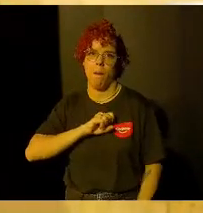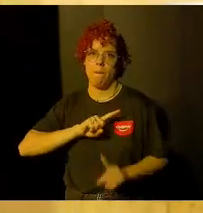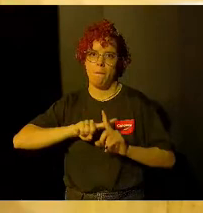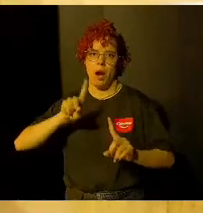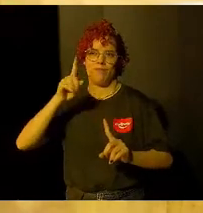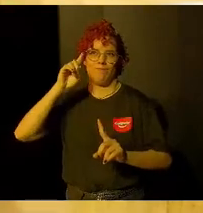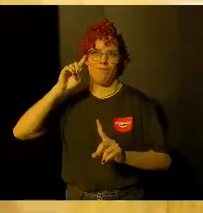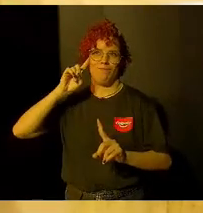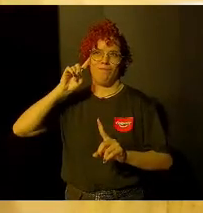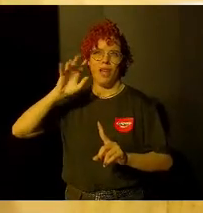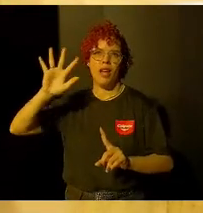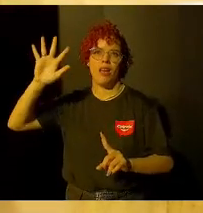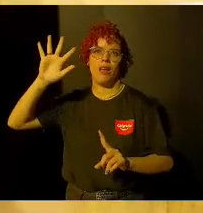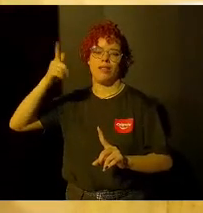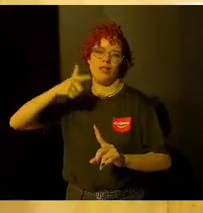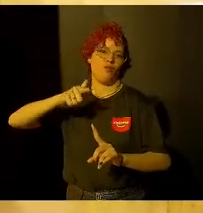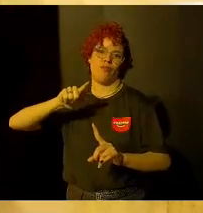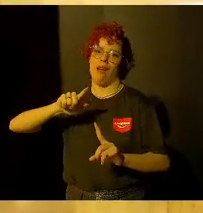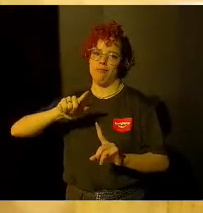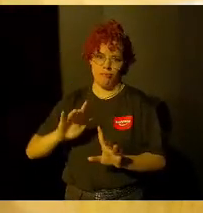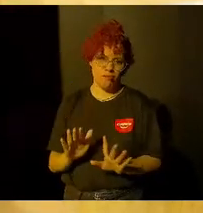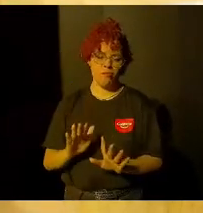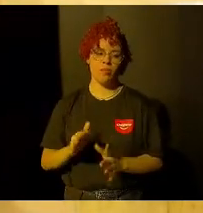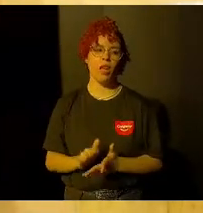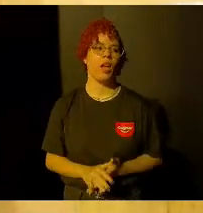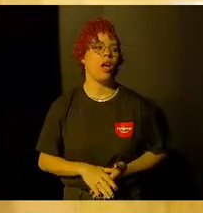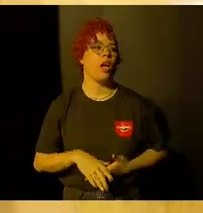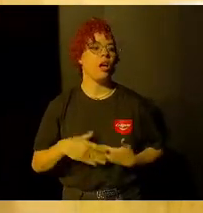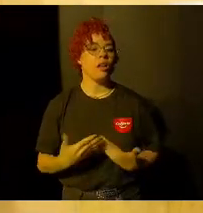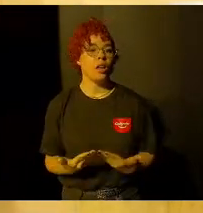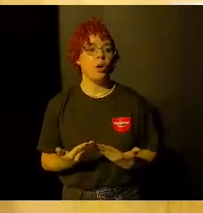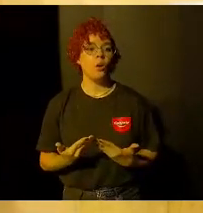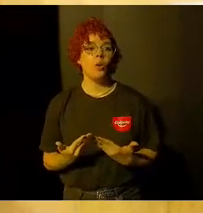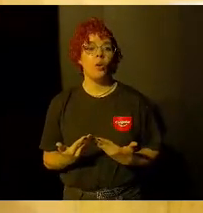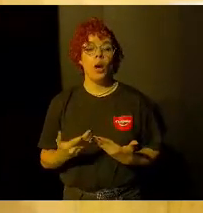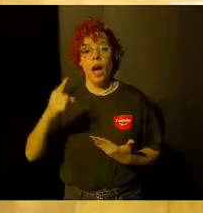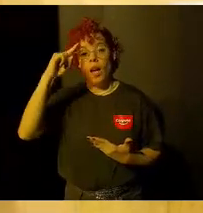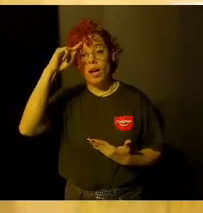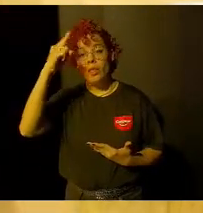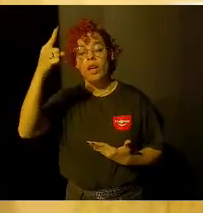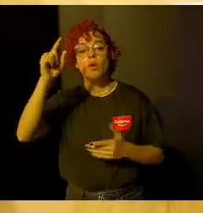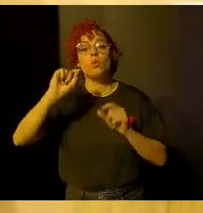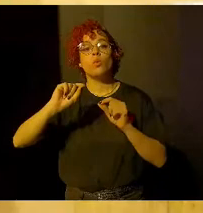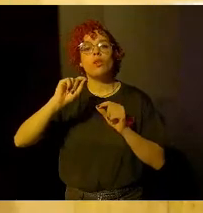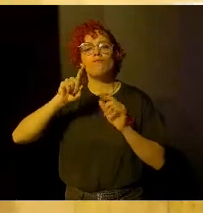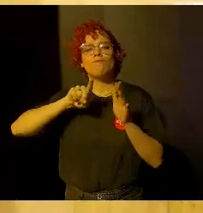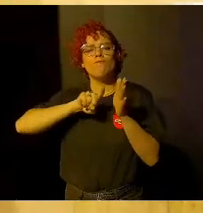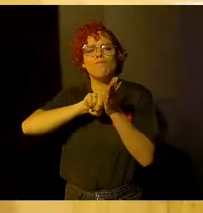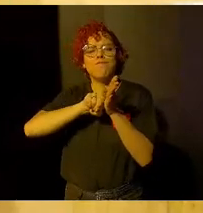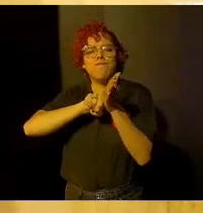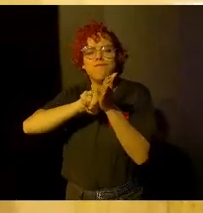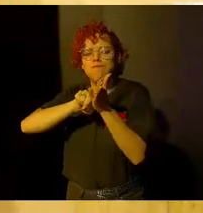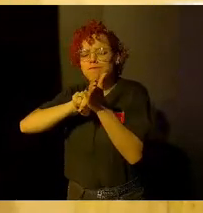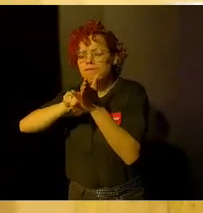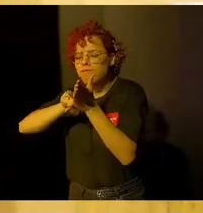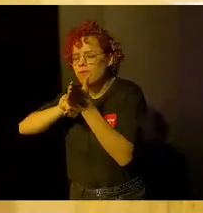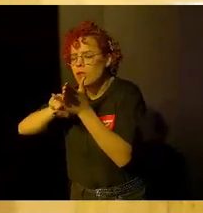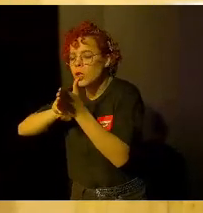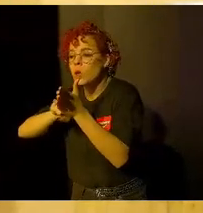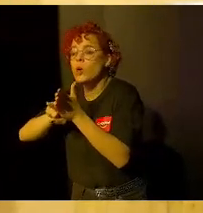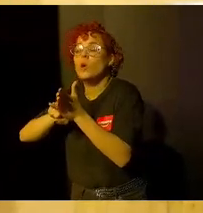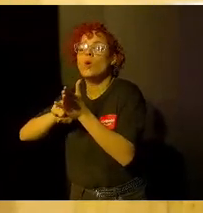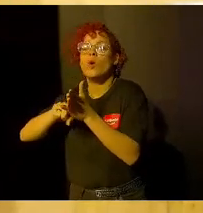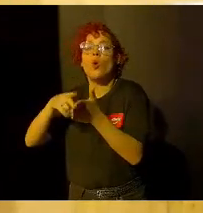imaginação suficiente então daí a ideia de especular com essa matéria que a matéria